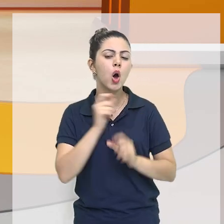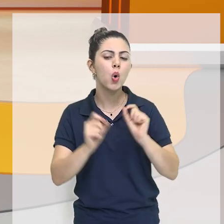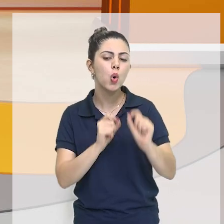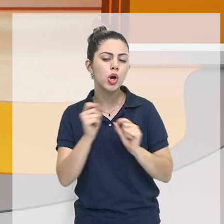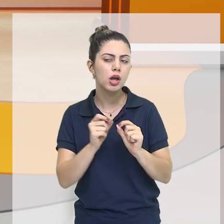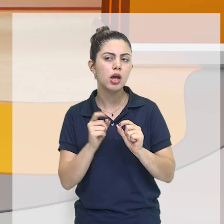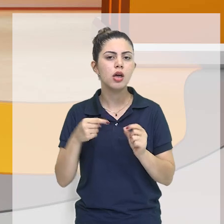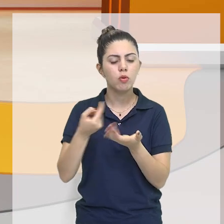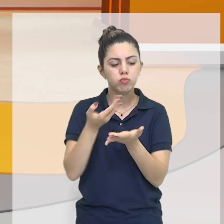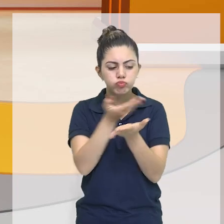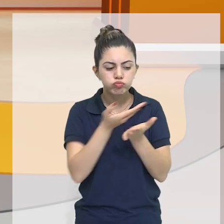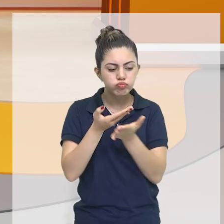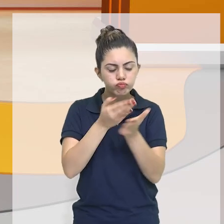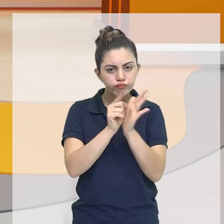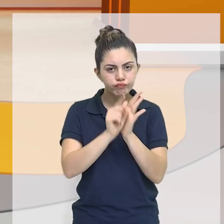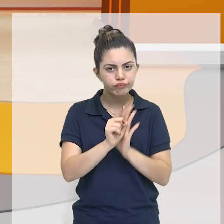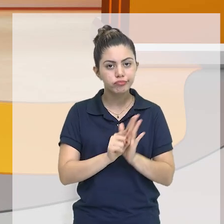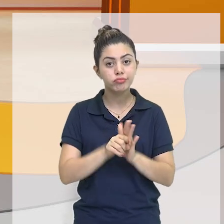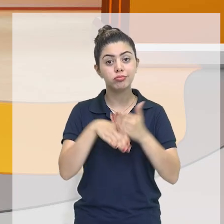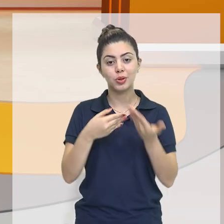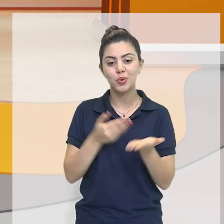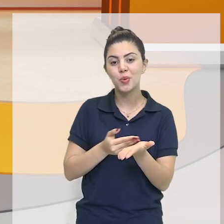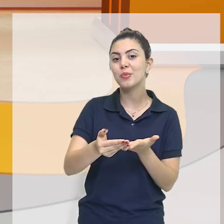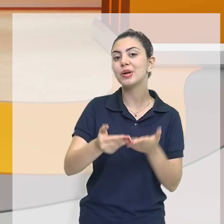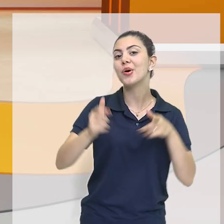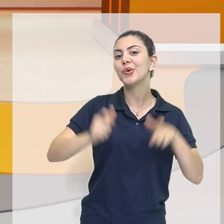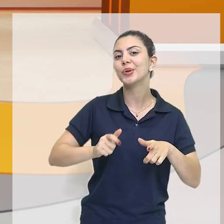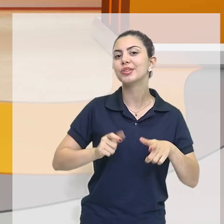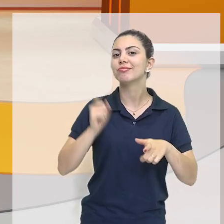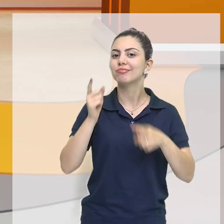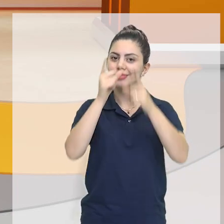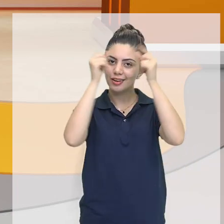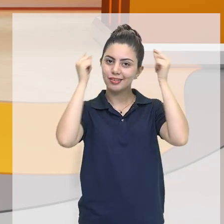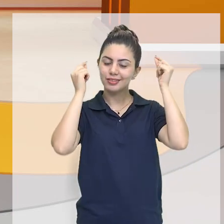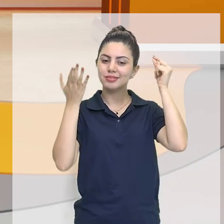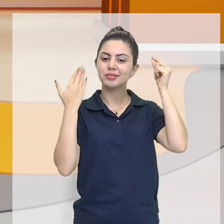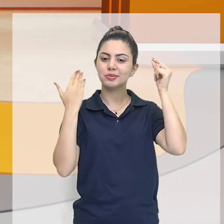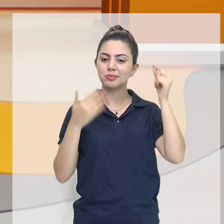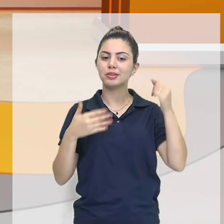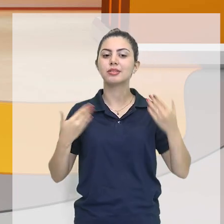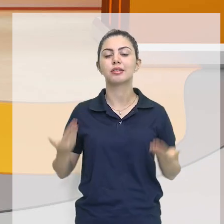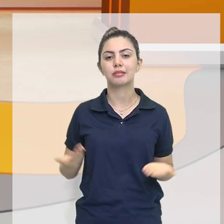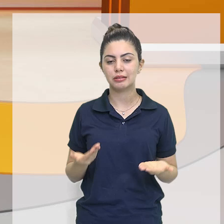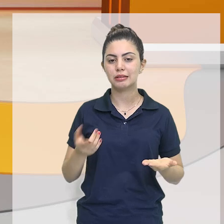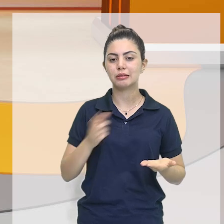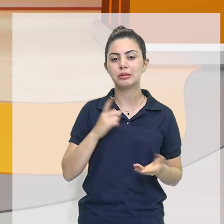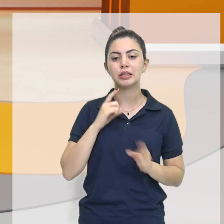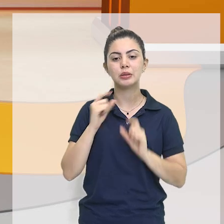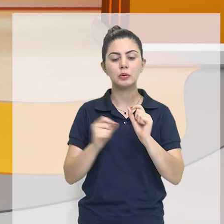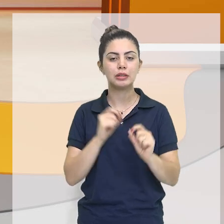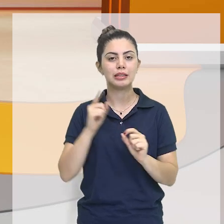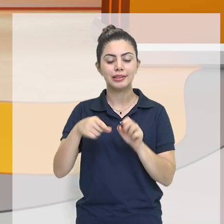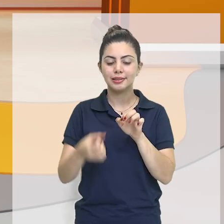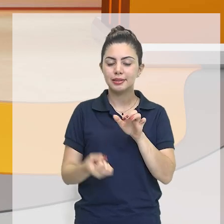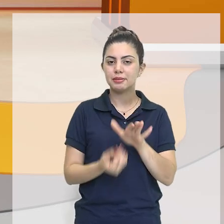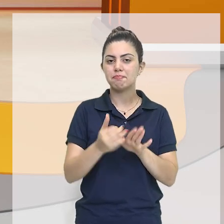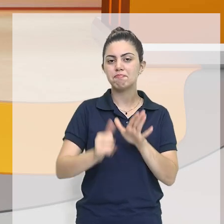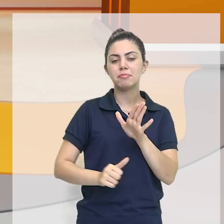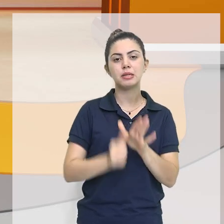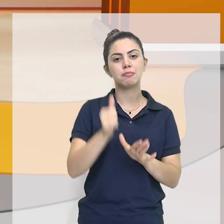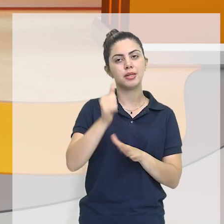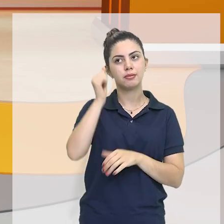né? Então, é na Grécia Antiga que nós temos essa fonte fundamental